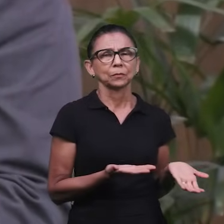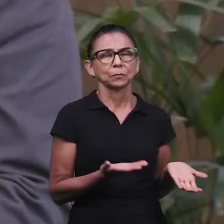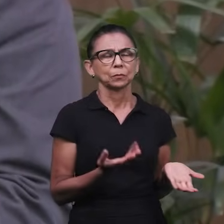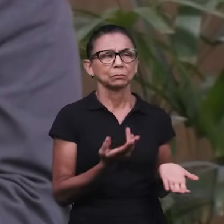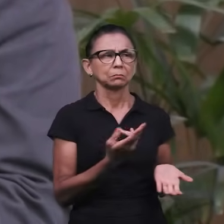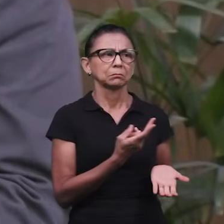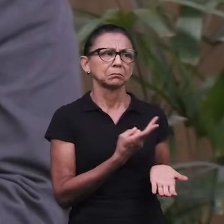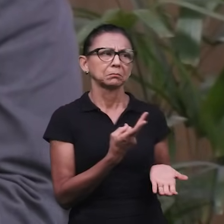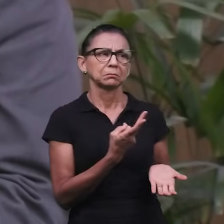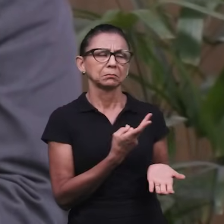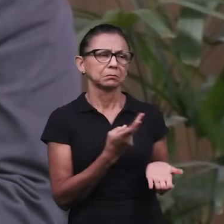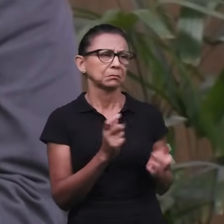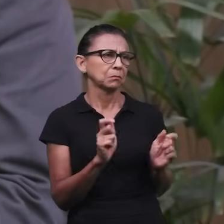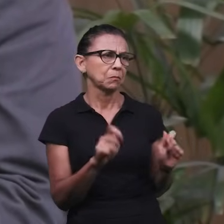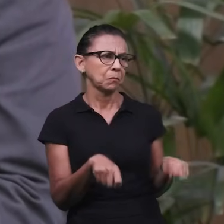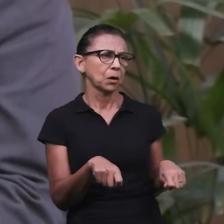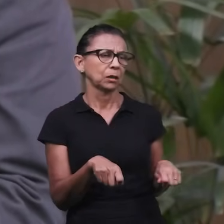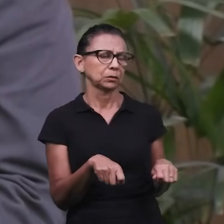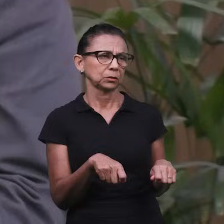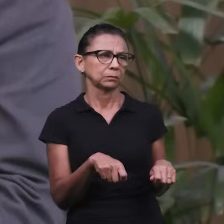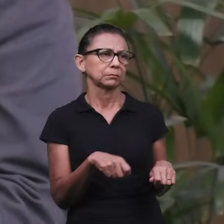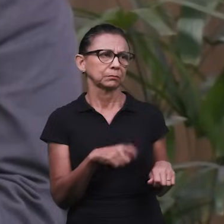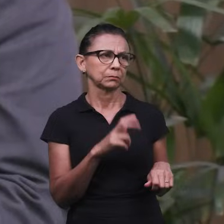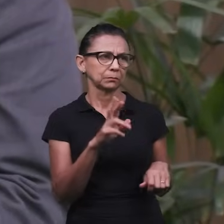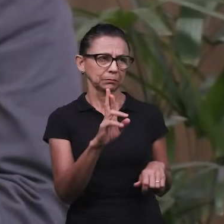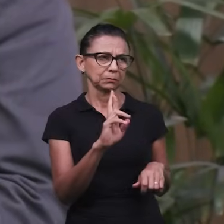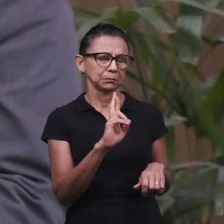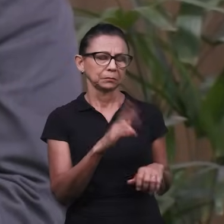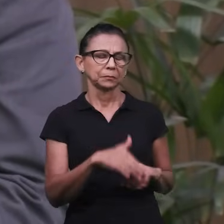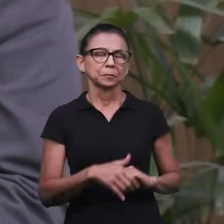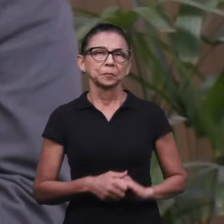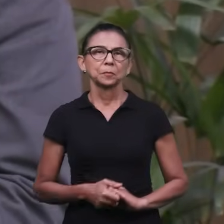Tiago podem responder em conjunto aí.